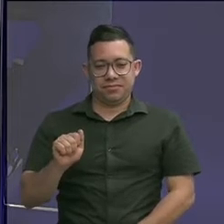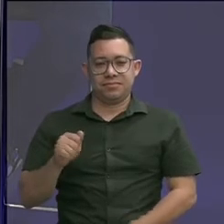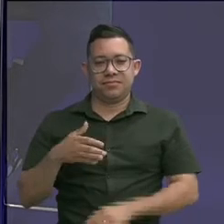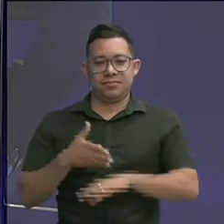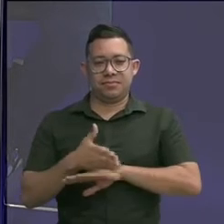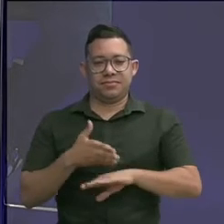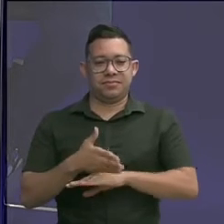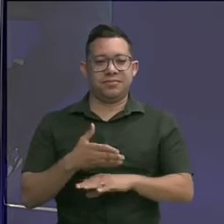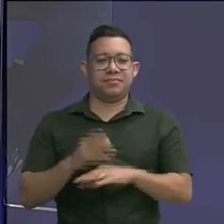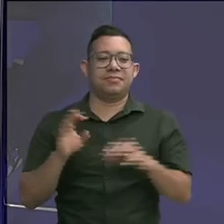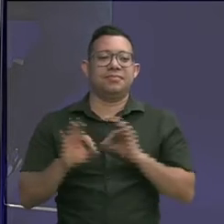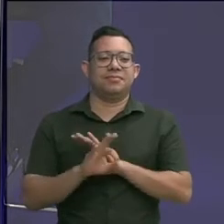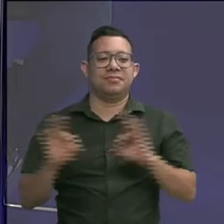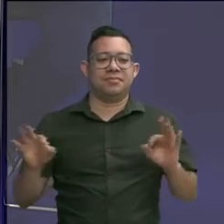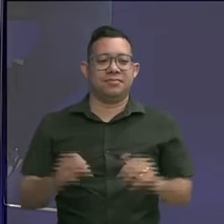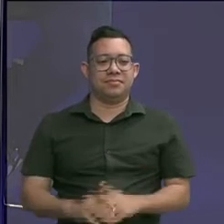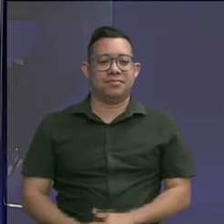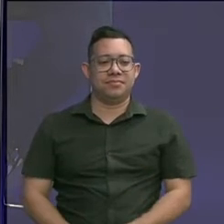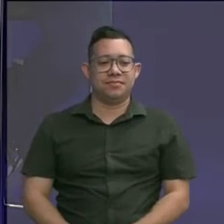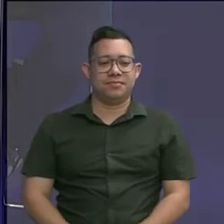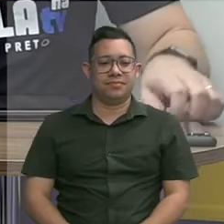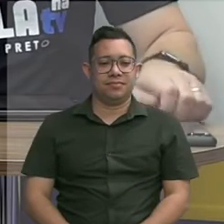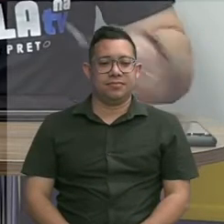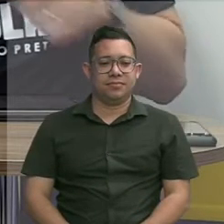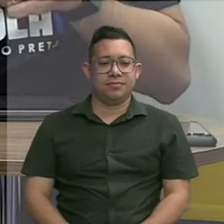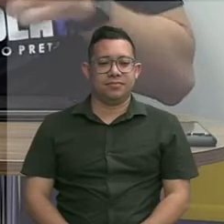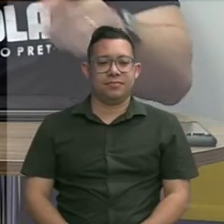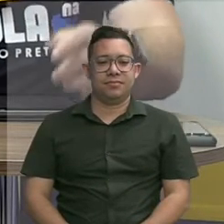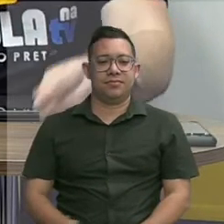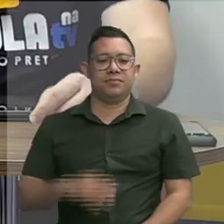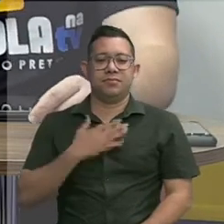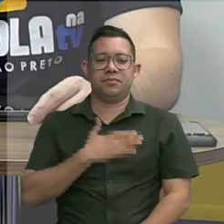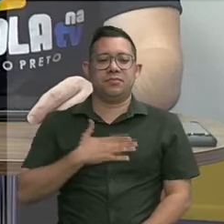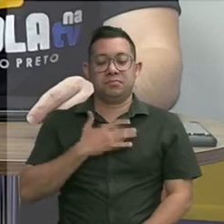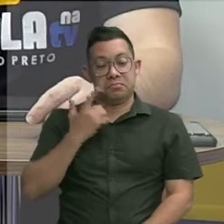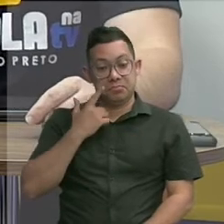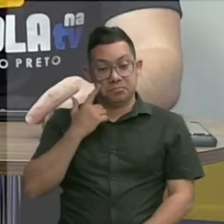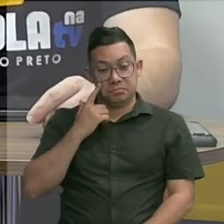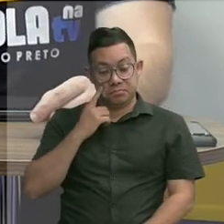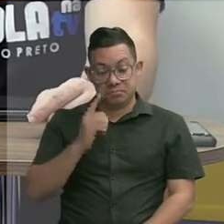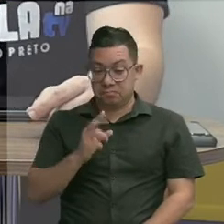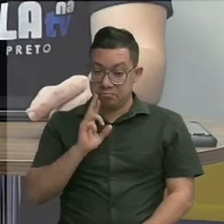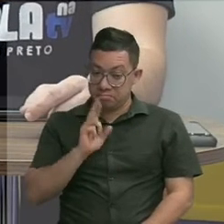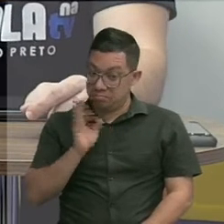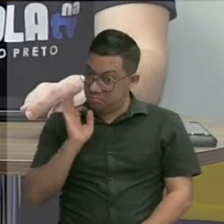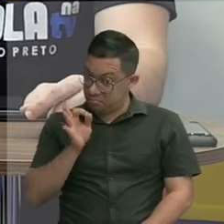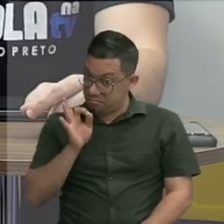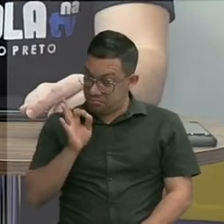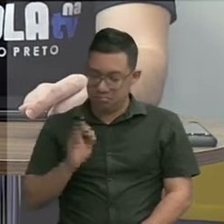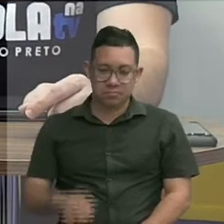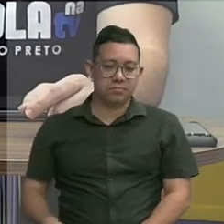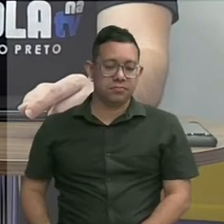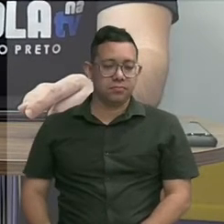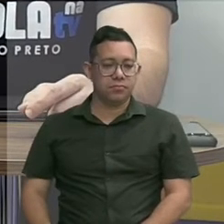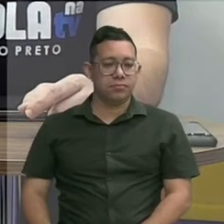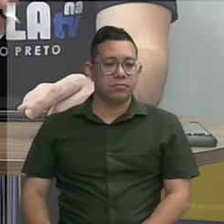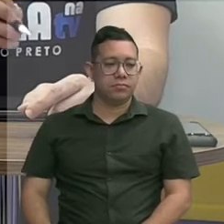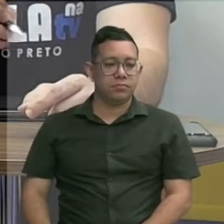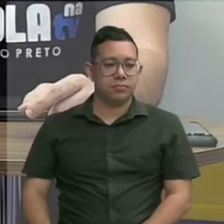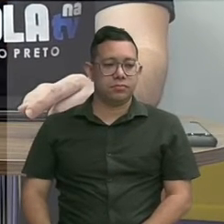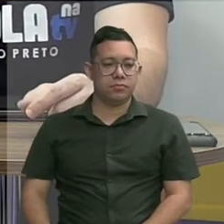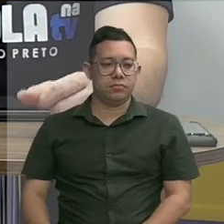isso legal Bruno Gostei Bruna vamos ver se você acertou Então vamos lá ó letra A